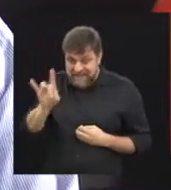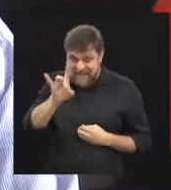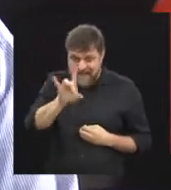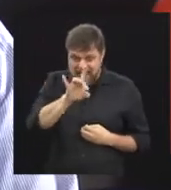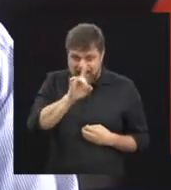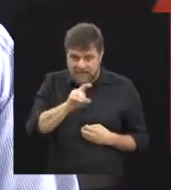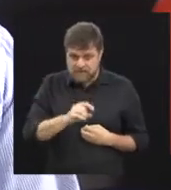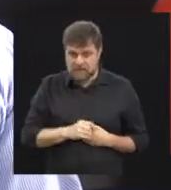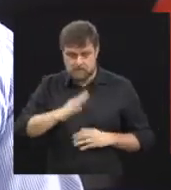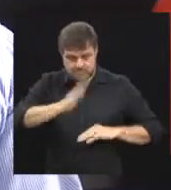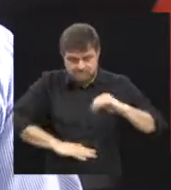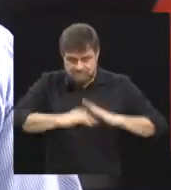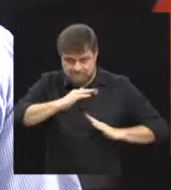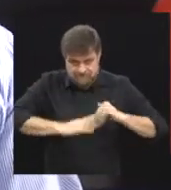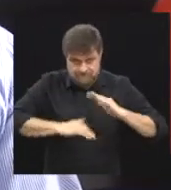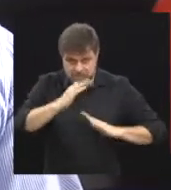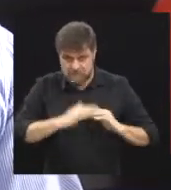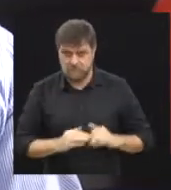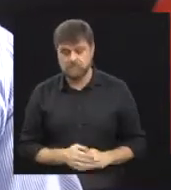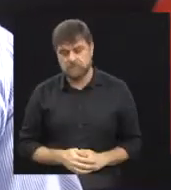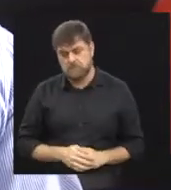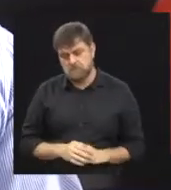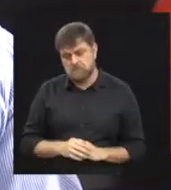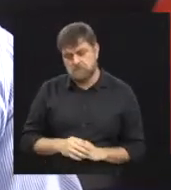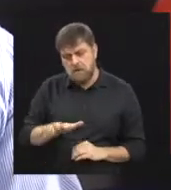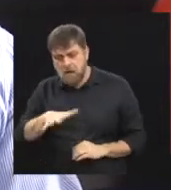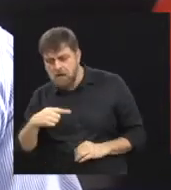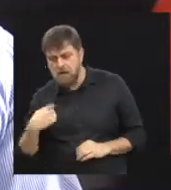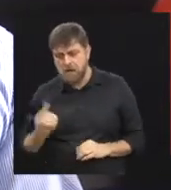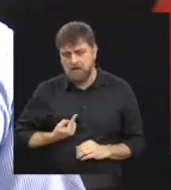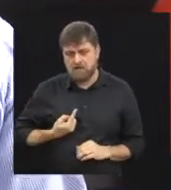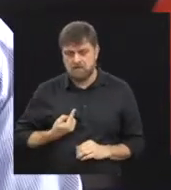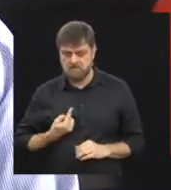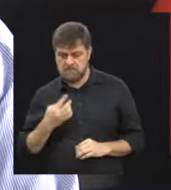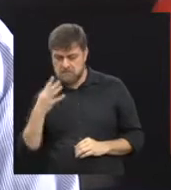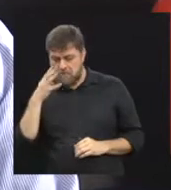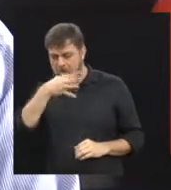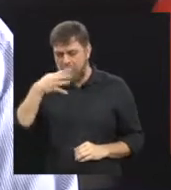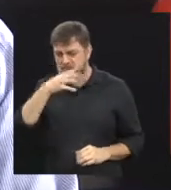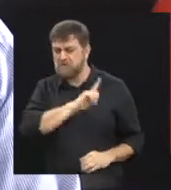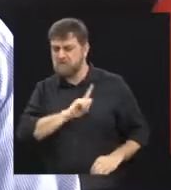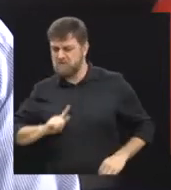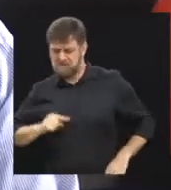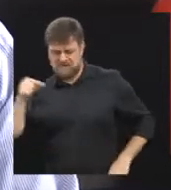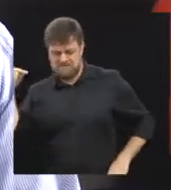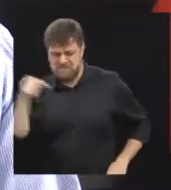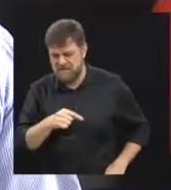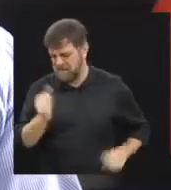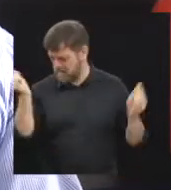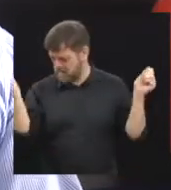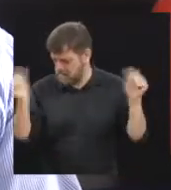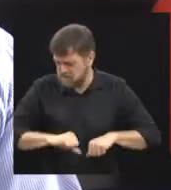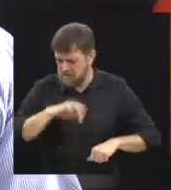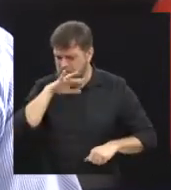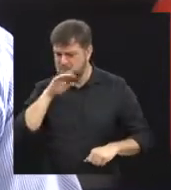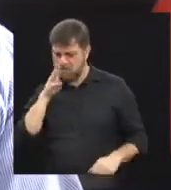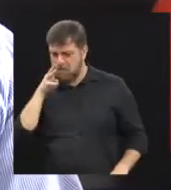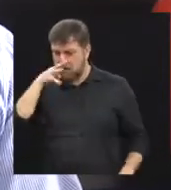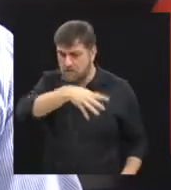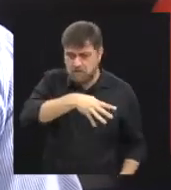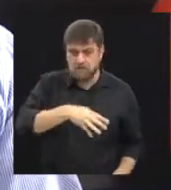de cada um. Às vezes eu vejo as pessoas culpando o governo, seja ele de que natureza for,